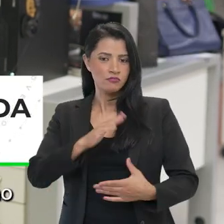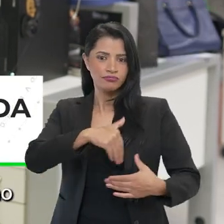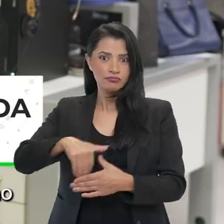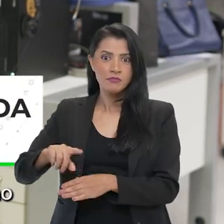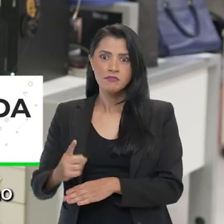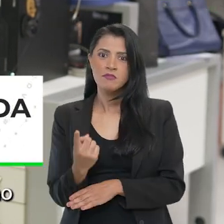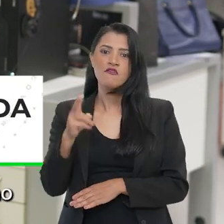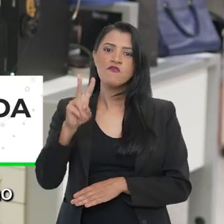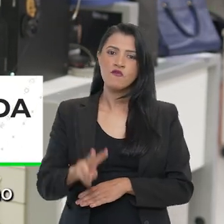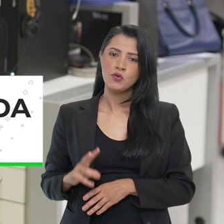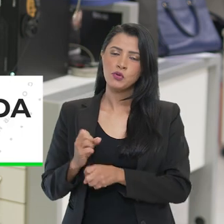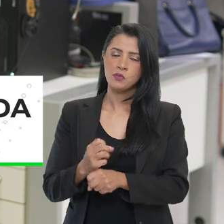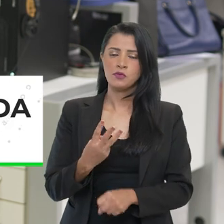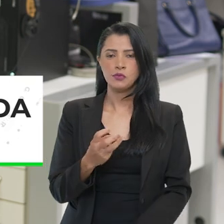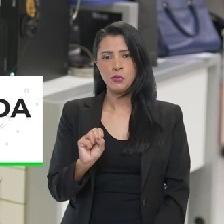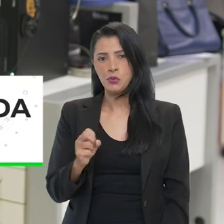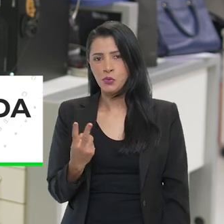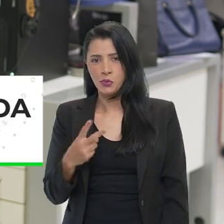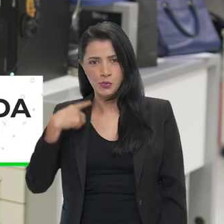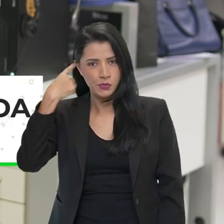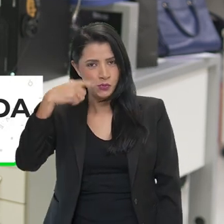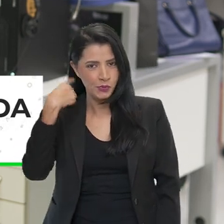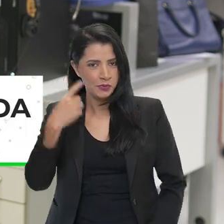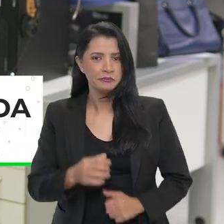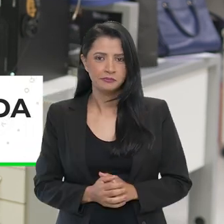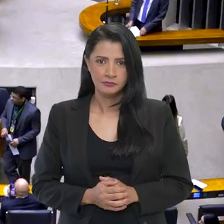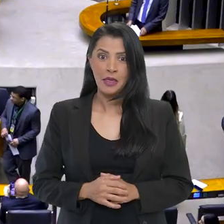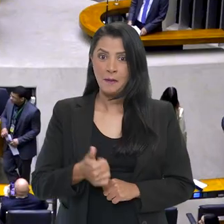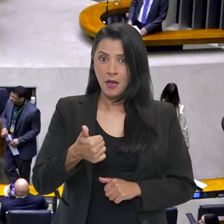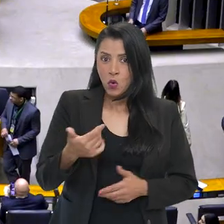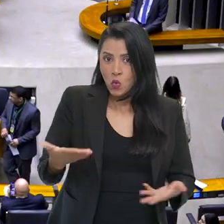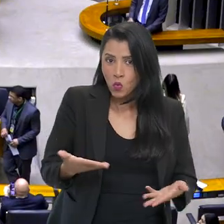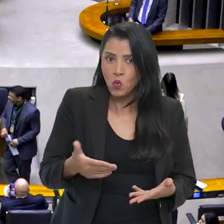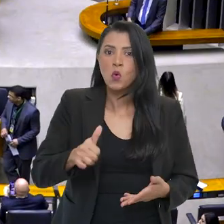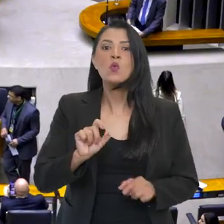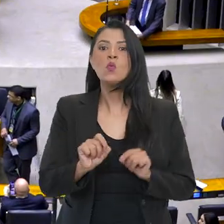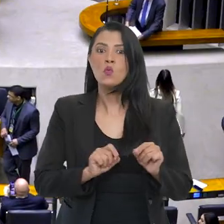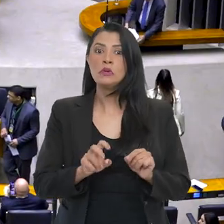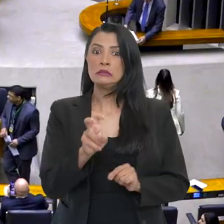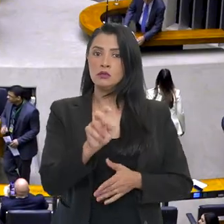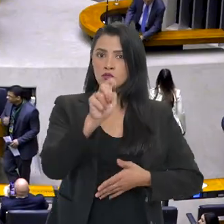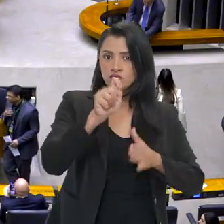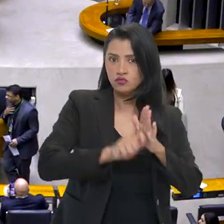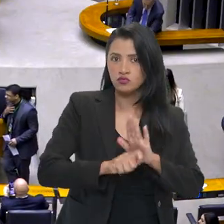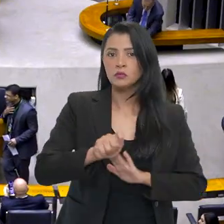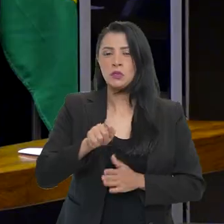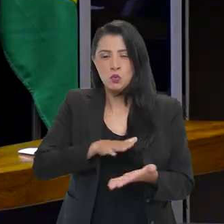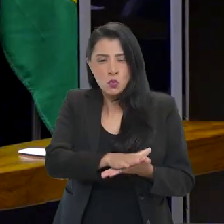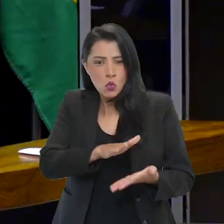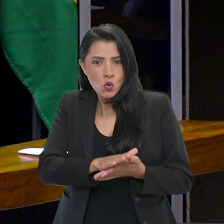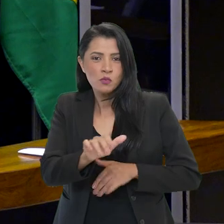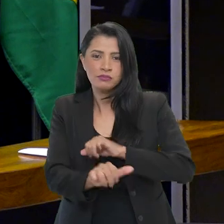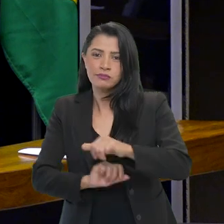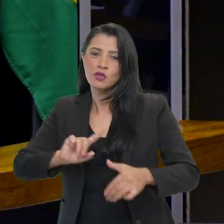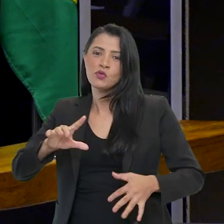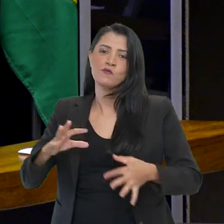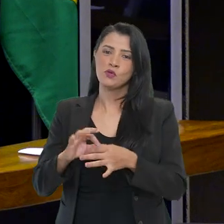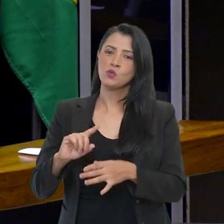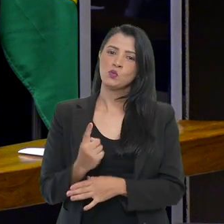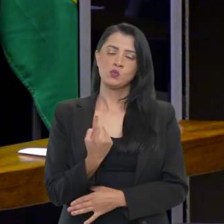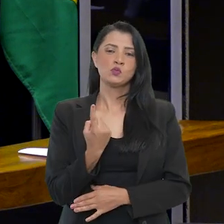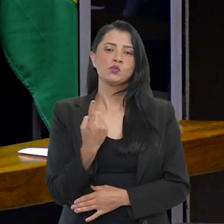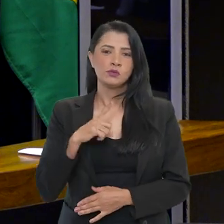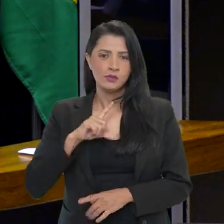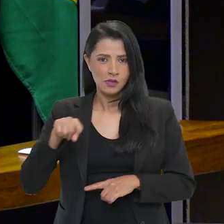foi aprovada em primeiro turno por 382 deputados. Neste primeiro passo, 5 tributos sobre consumo